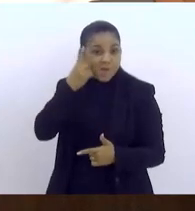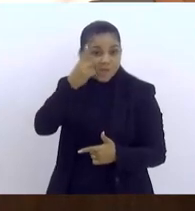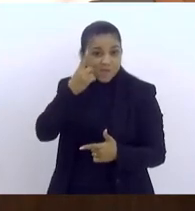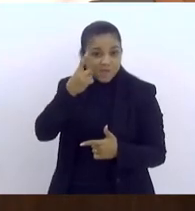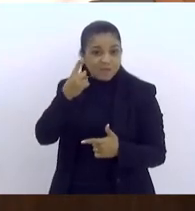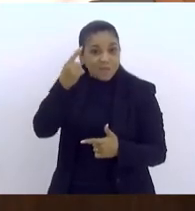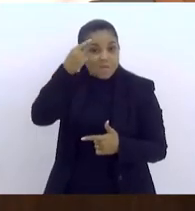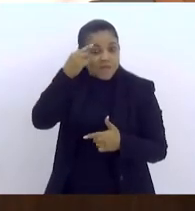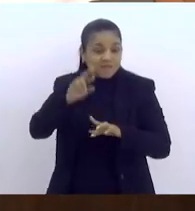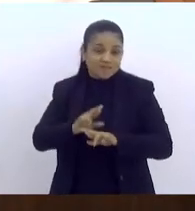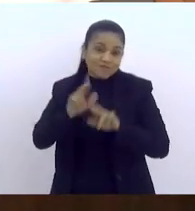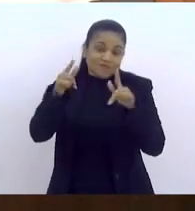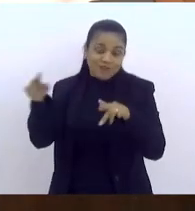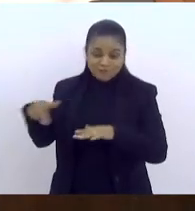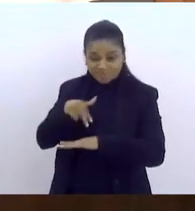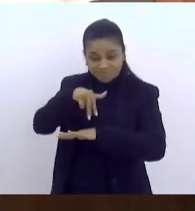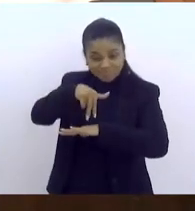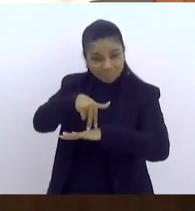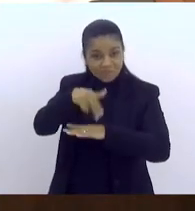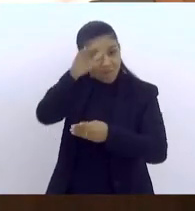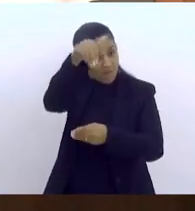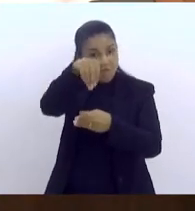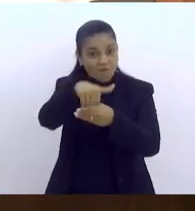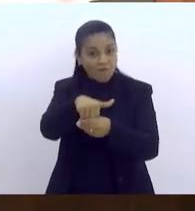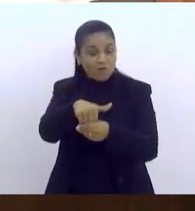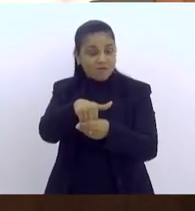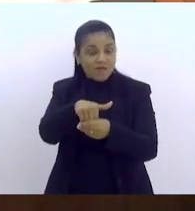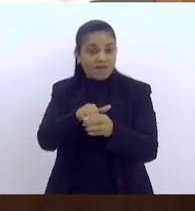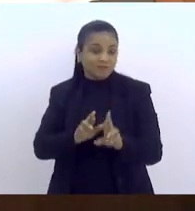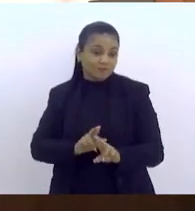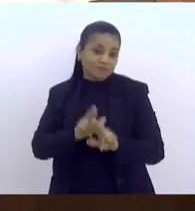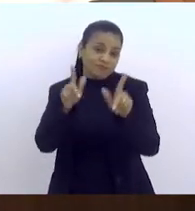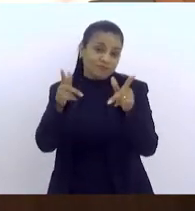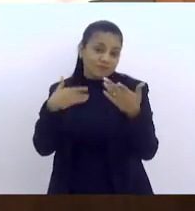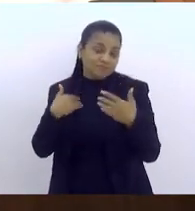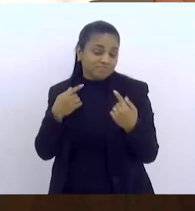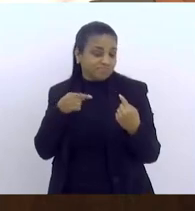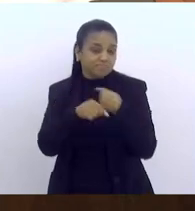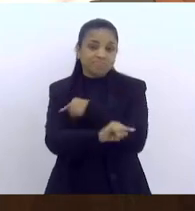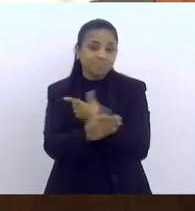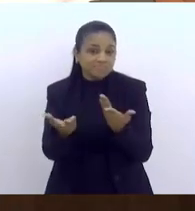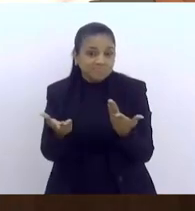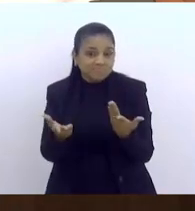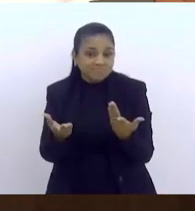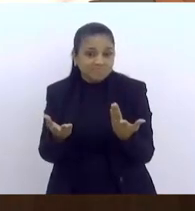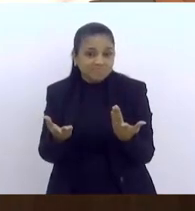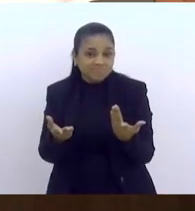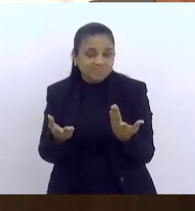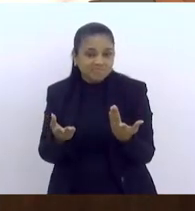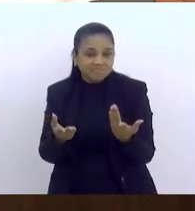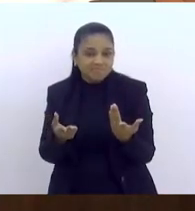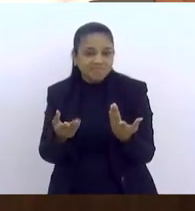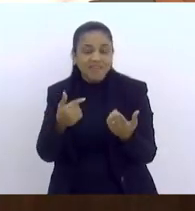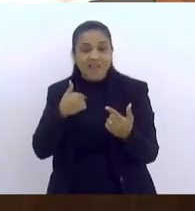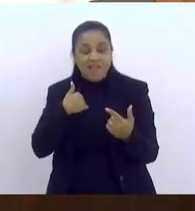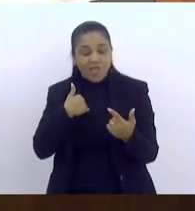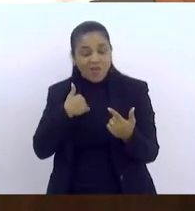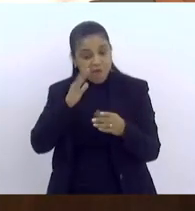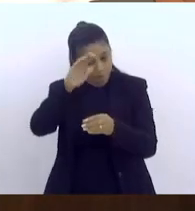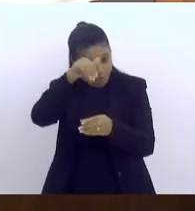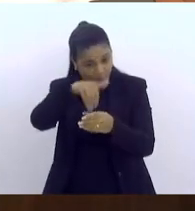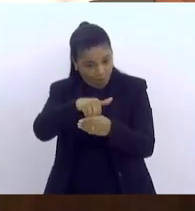diferente vir aqui e votar contrário, seja por que motivo for. Eu, por exemplo, voto contrário não